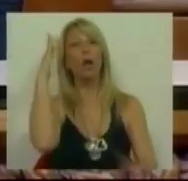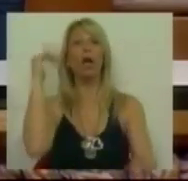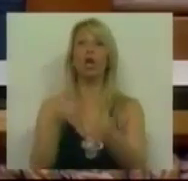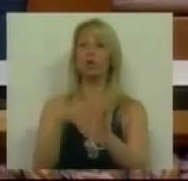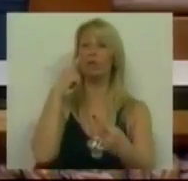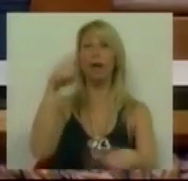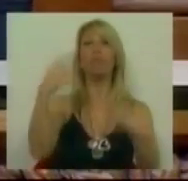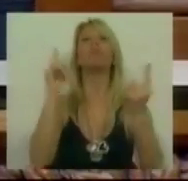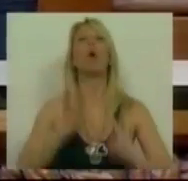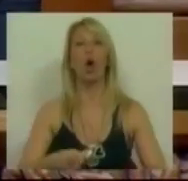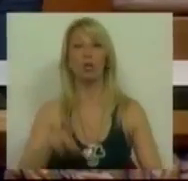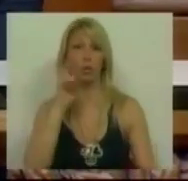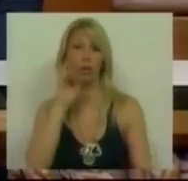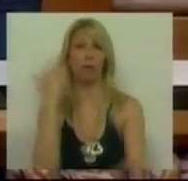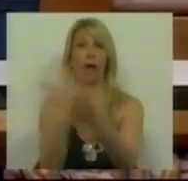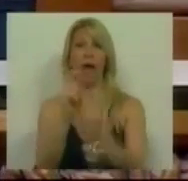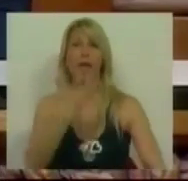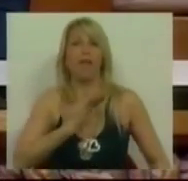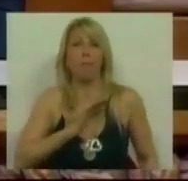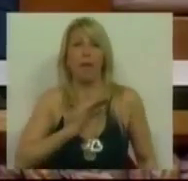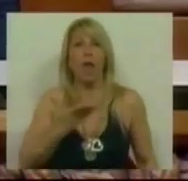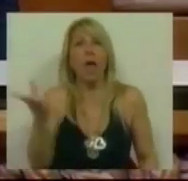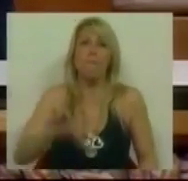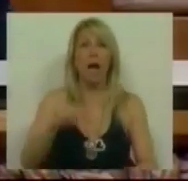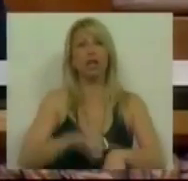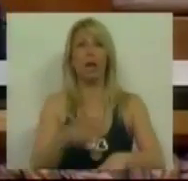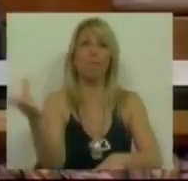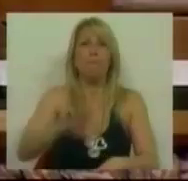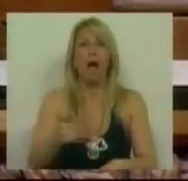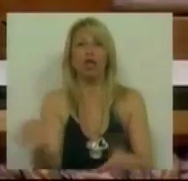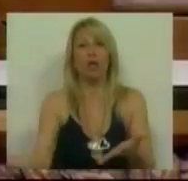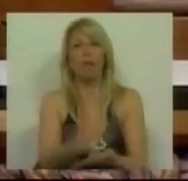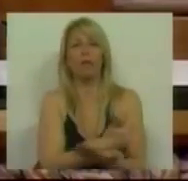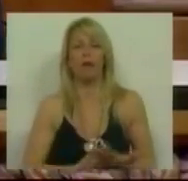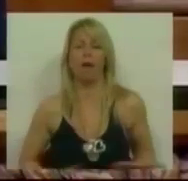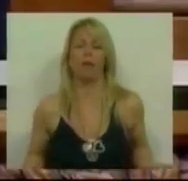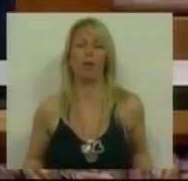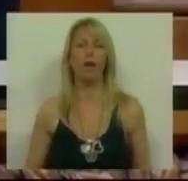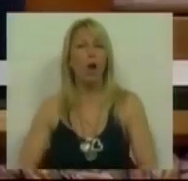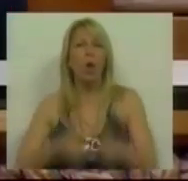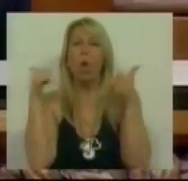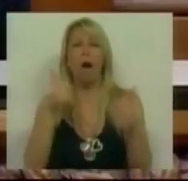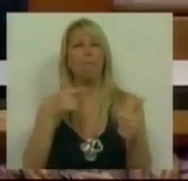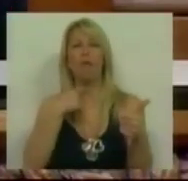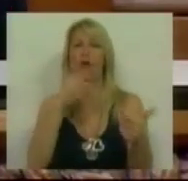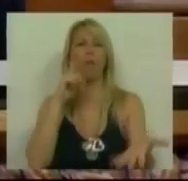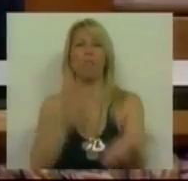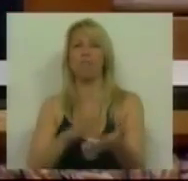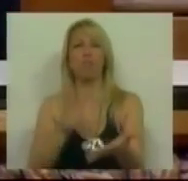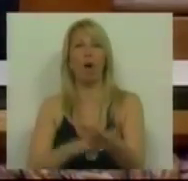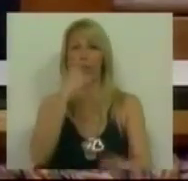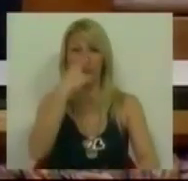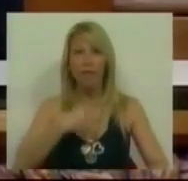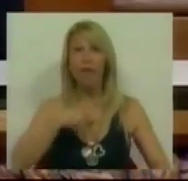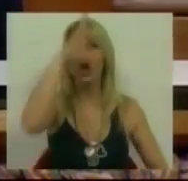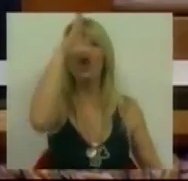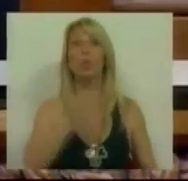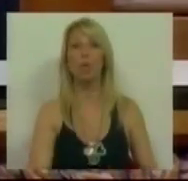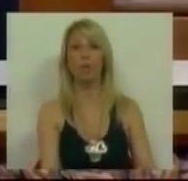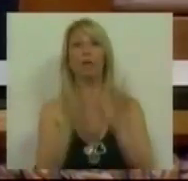para a EDP mais tempo e mais dinheiro. É por isso que não há melhor testemunho do falhanço do Governo que o comunicado que a